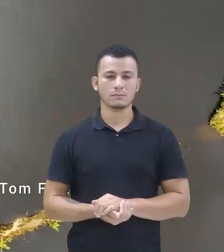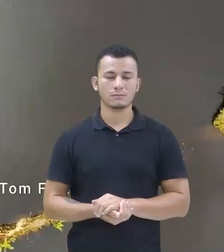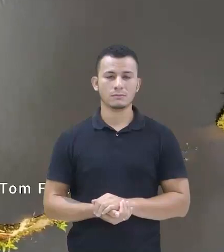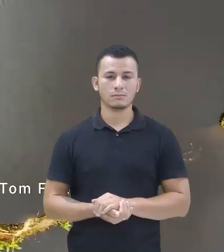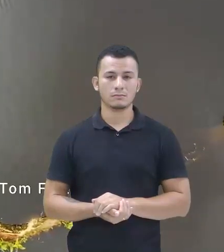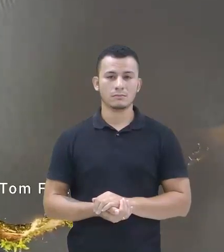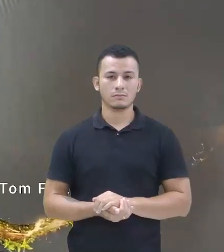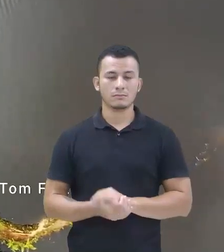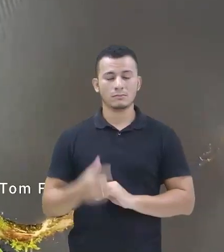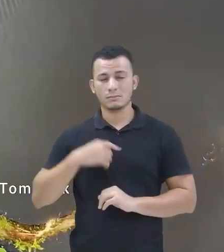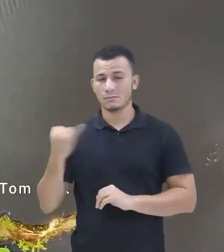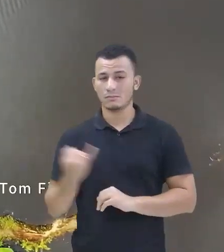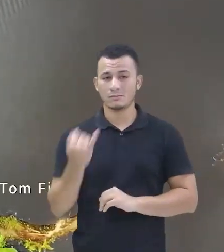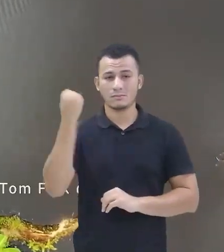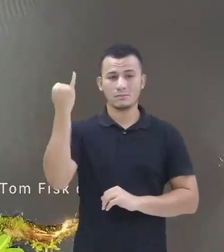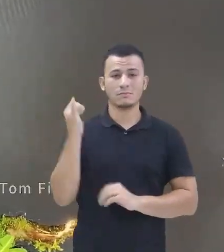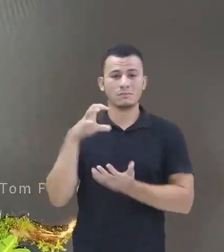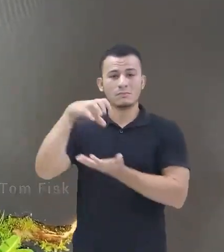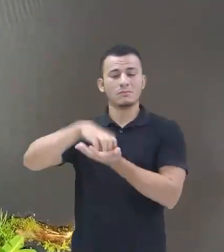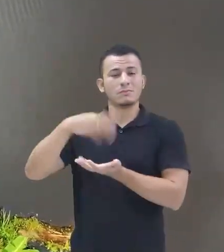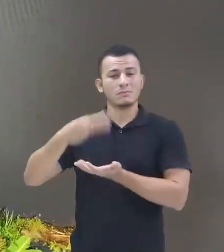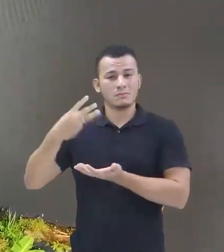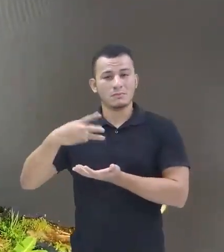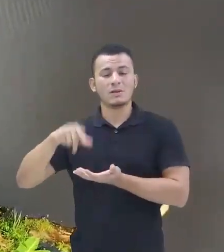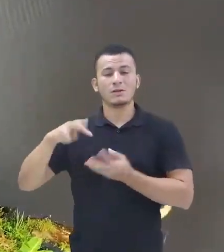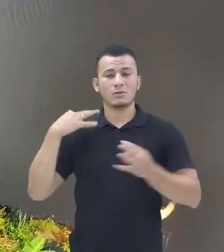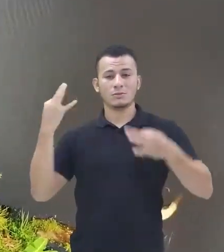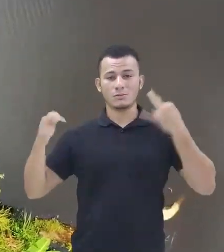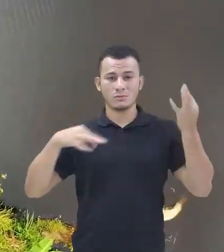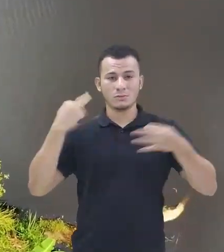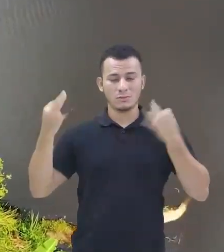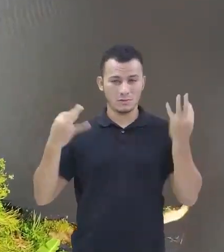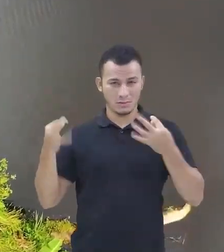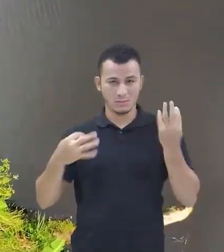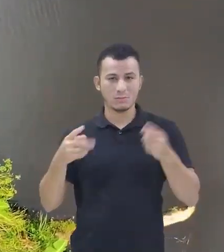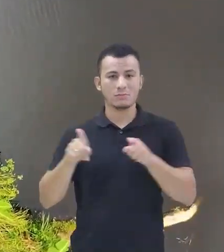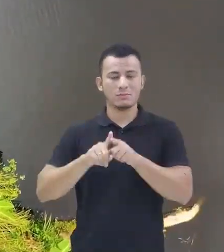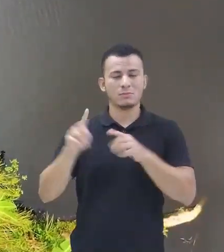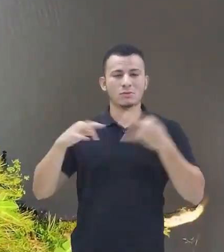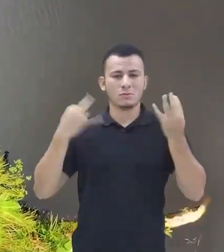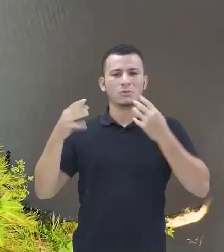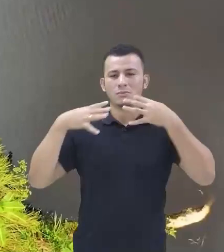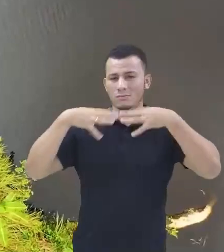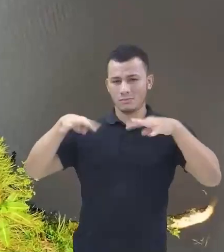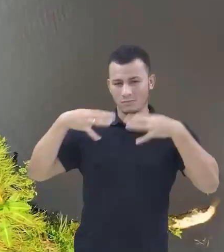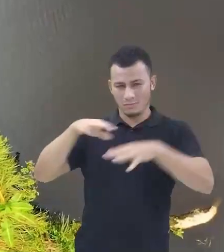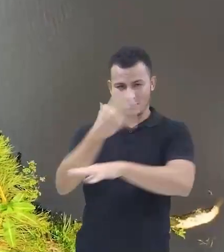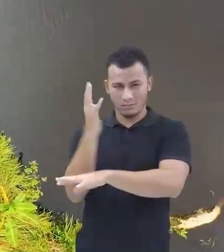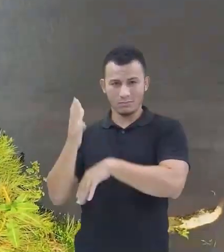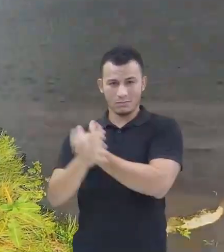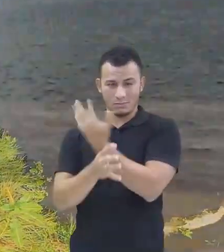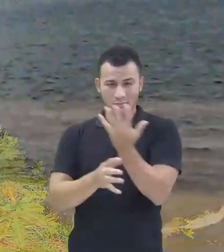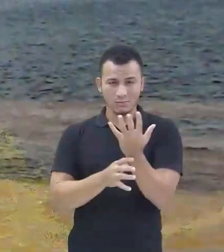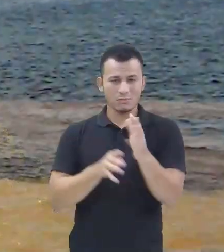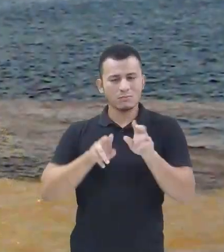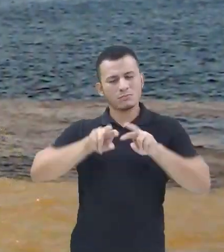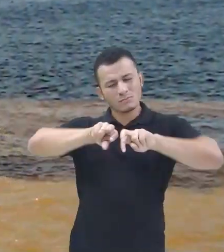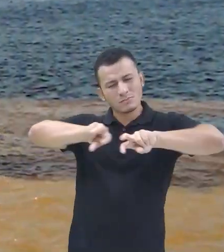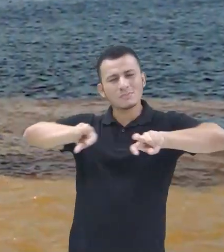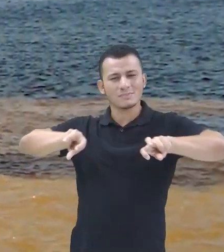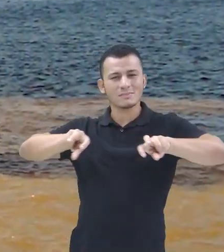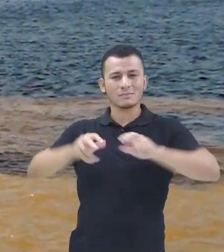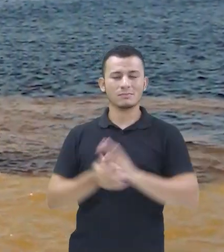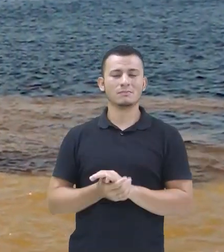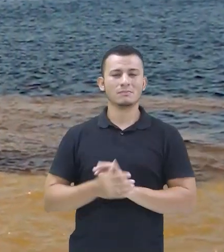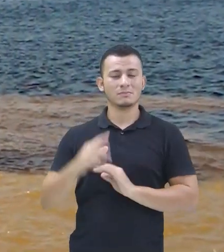Um outro item importante do setor terciário é o ecoturismo, também chamado de turismo de natureza. É notadamente explorado. Entre